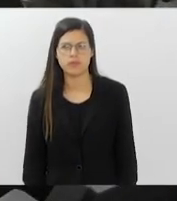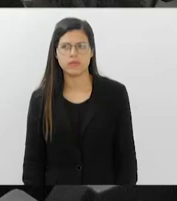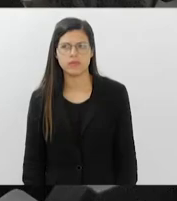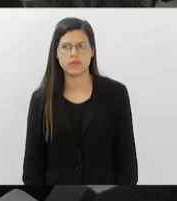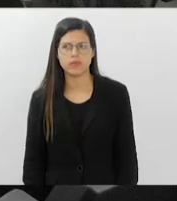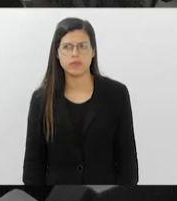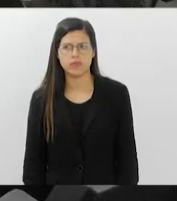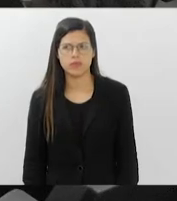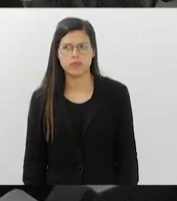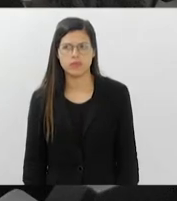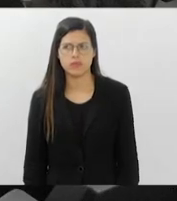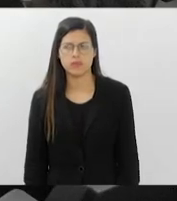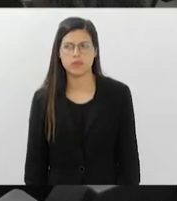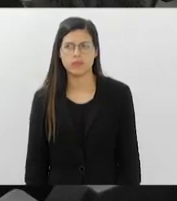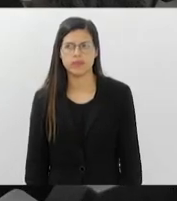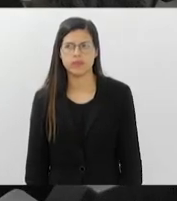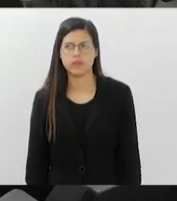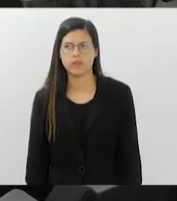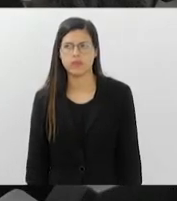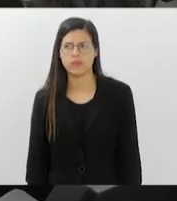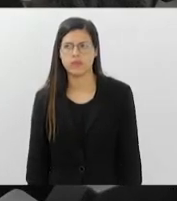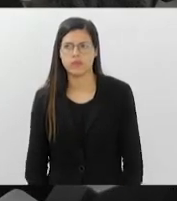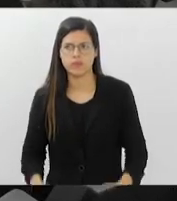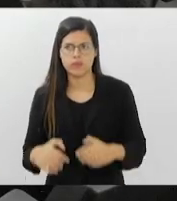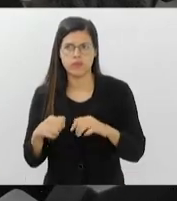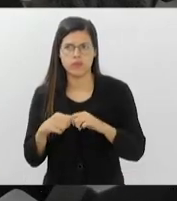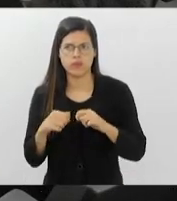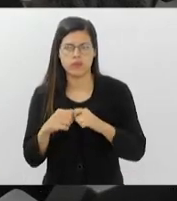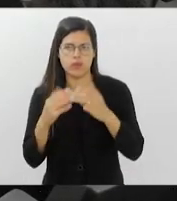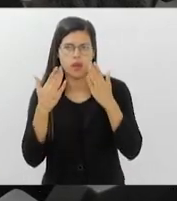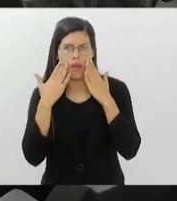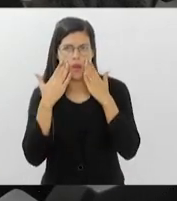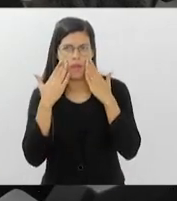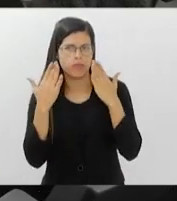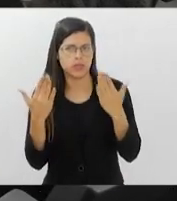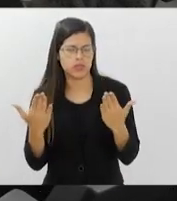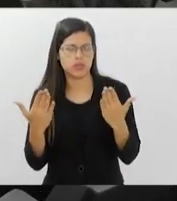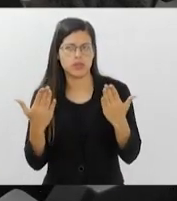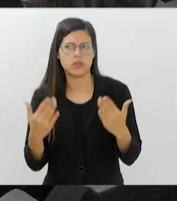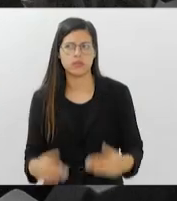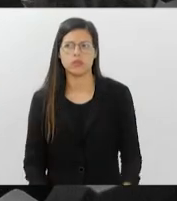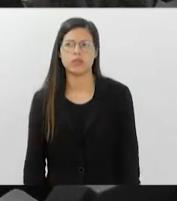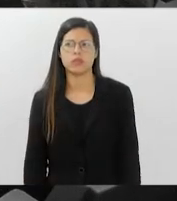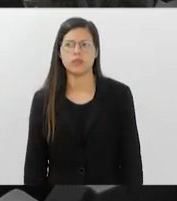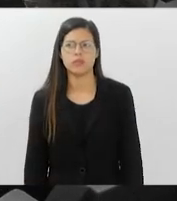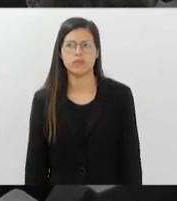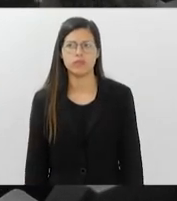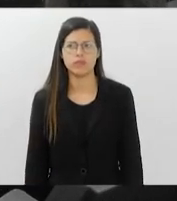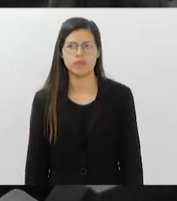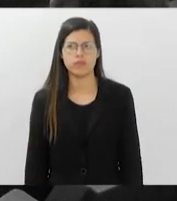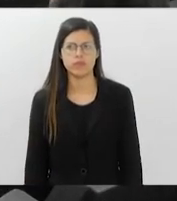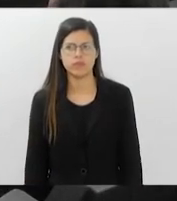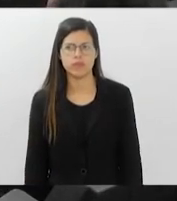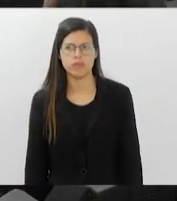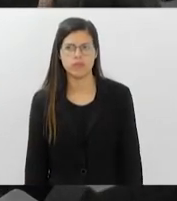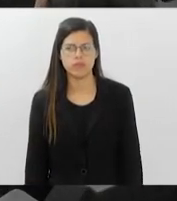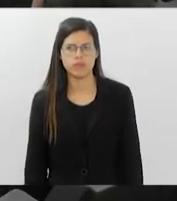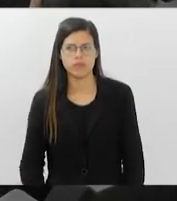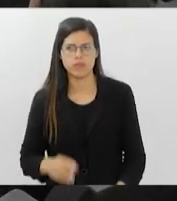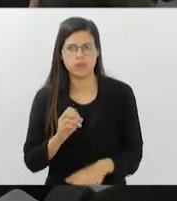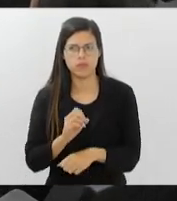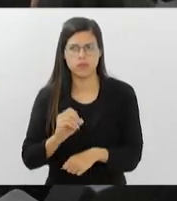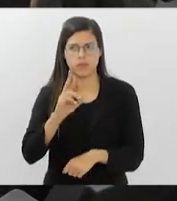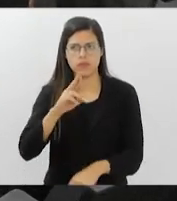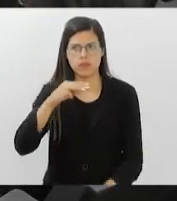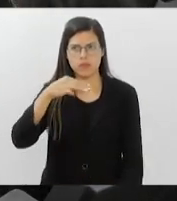não então tudo bem vamos fazer a apresentação gente só um minutinho Dr mago desculpa pode